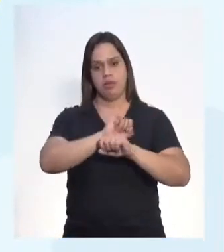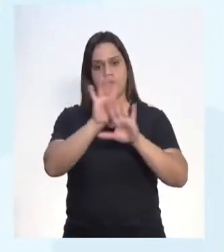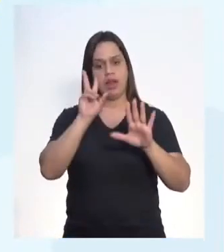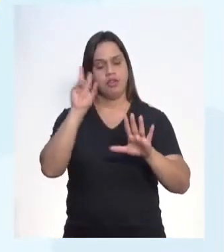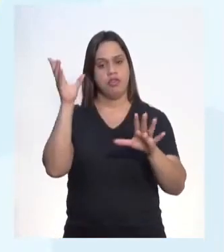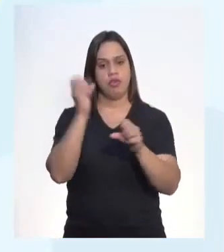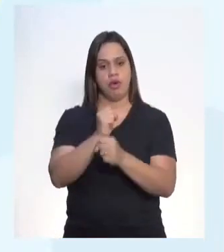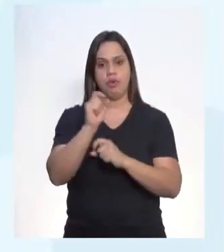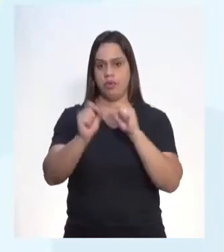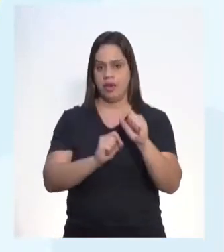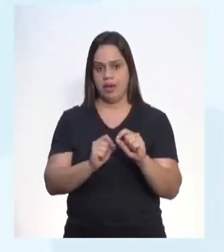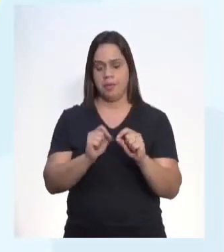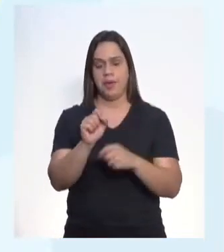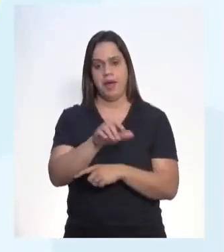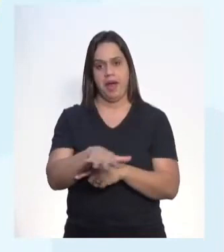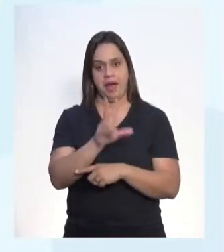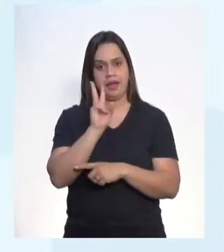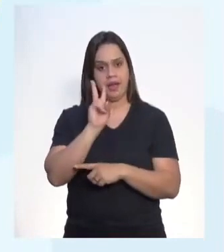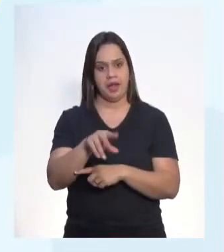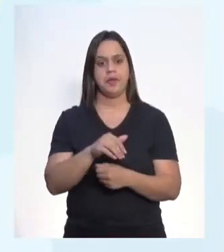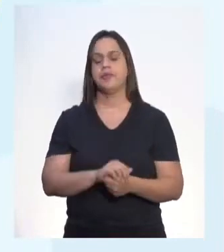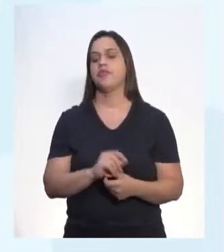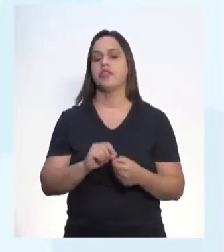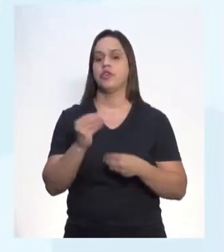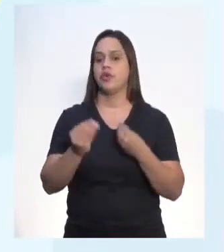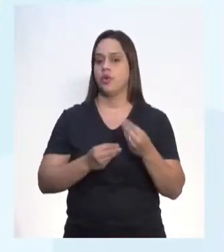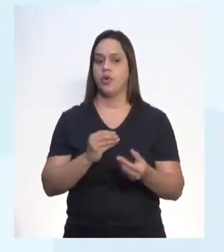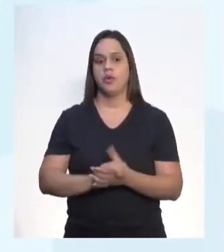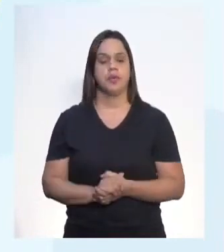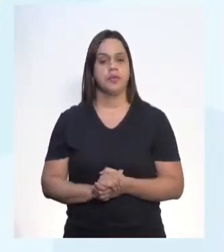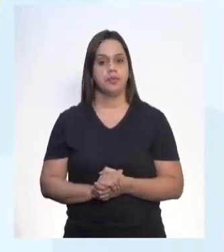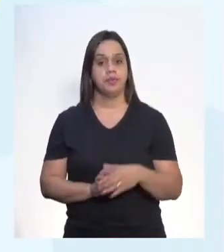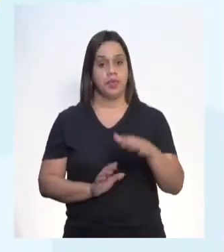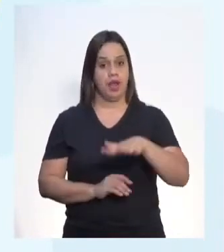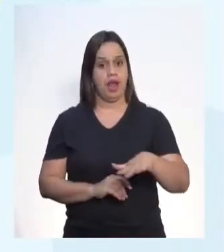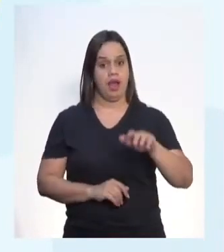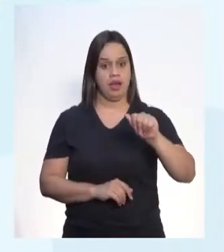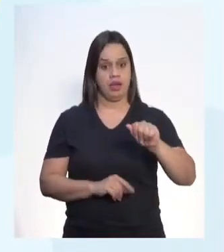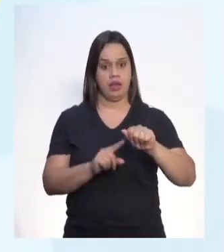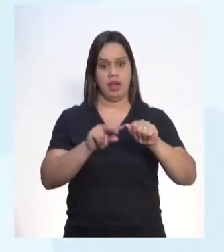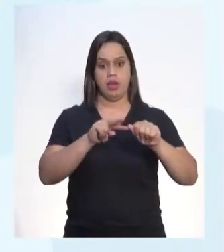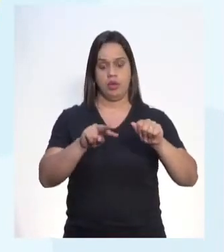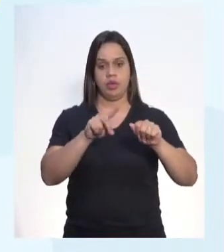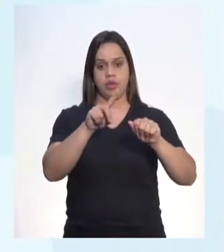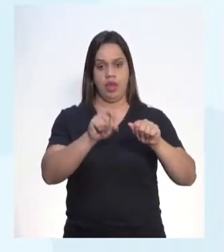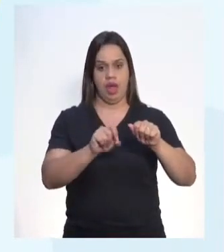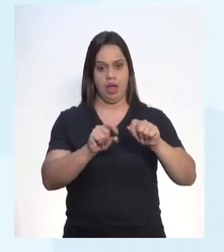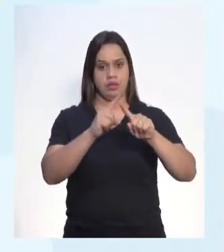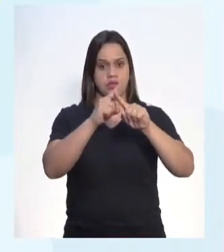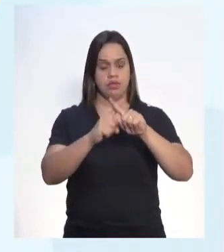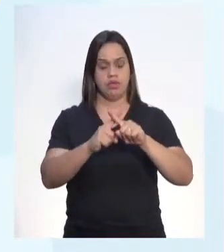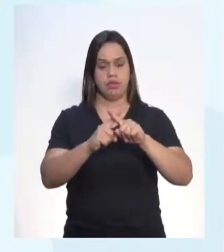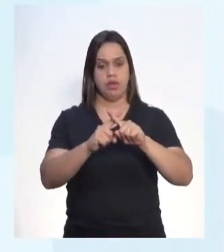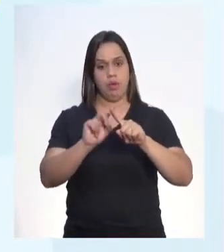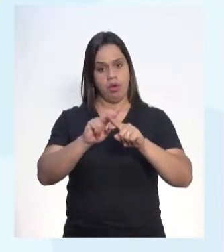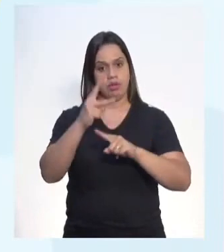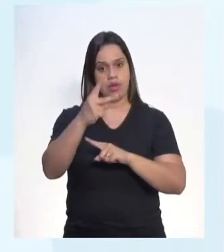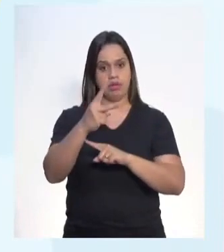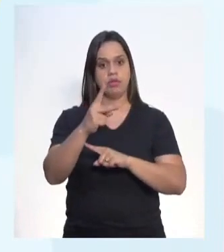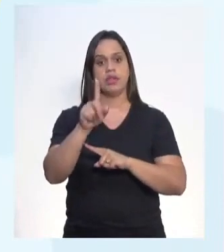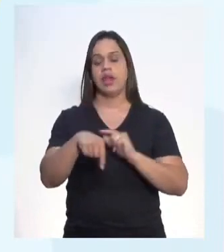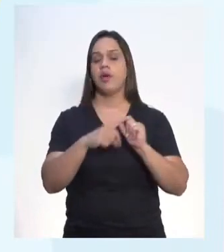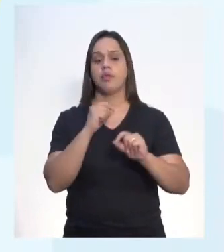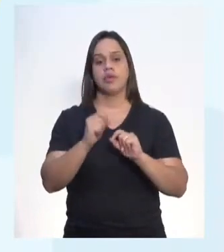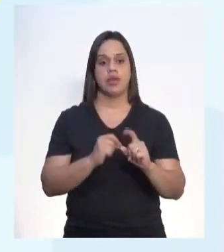a área dele. Vou pegar esta, que mede 10, e vou fazer ao quadrado. 10 ao